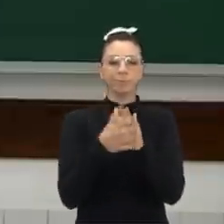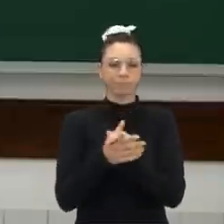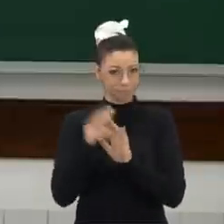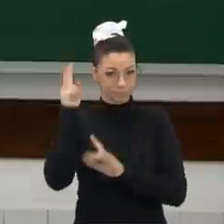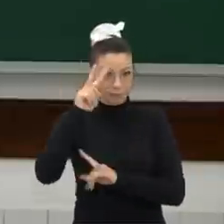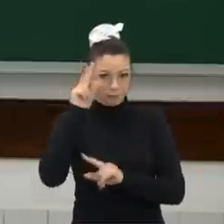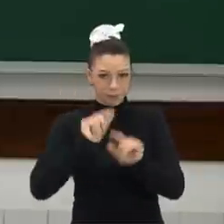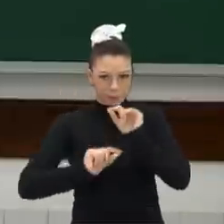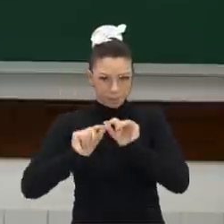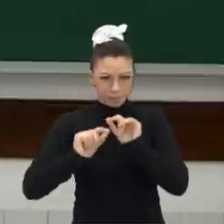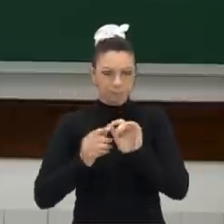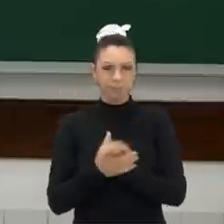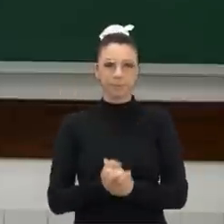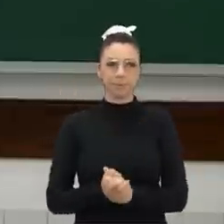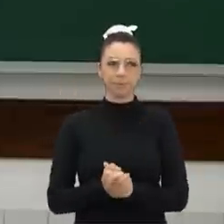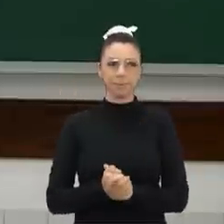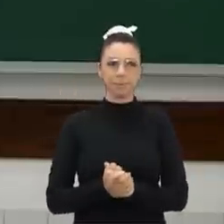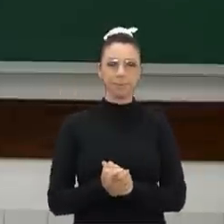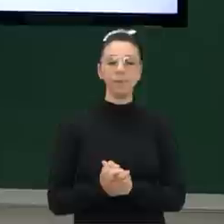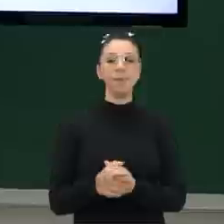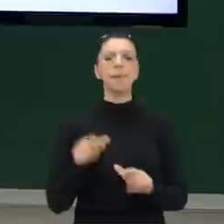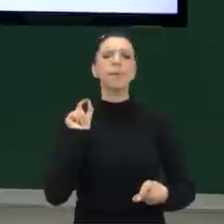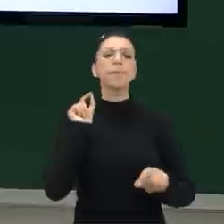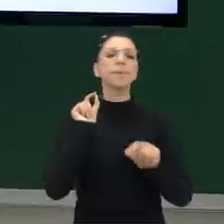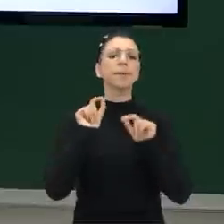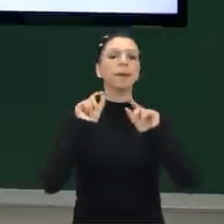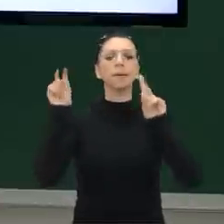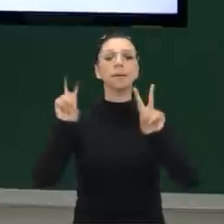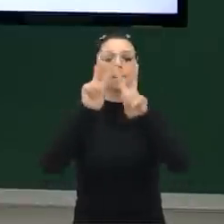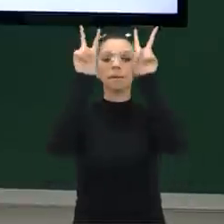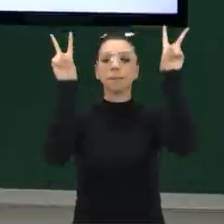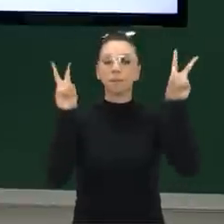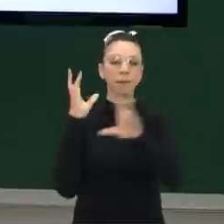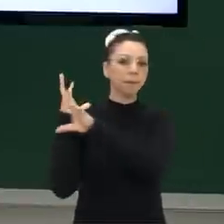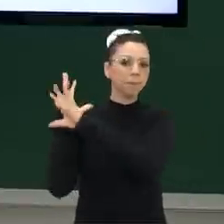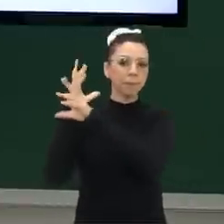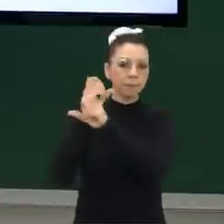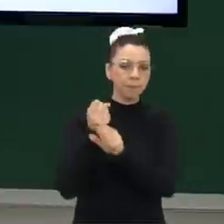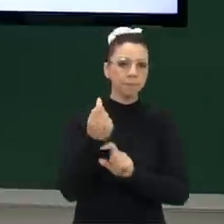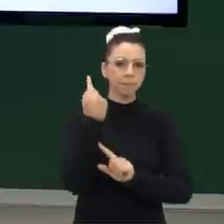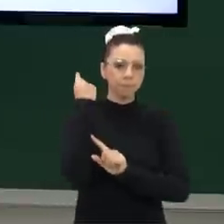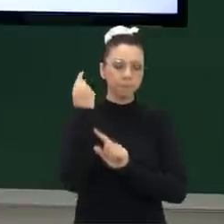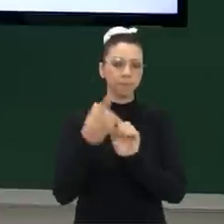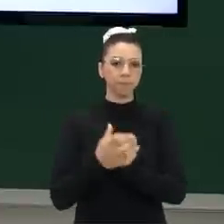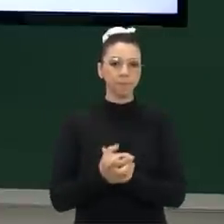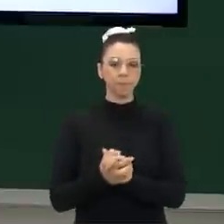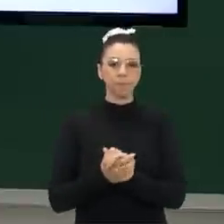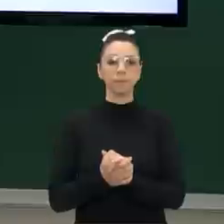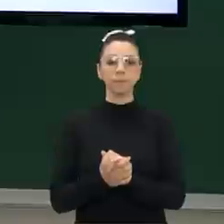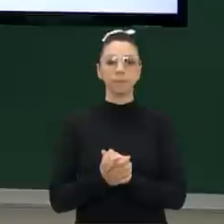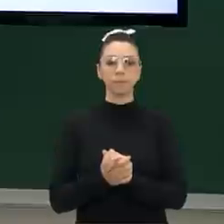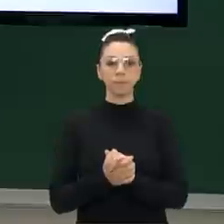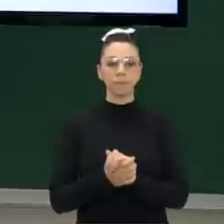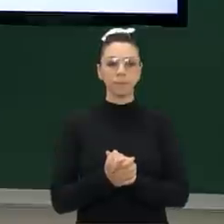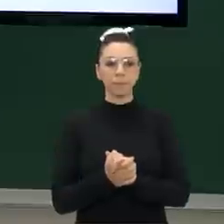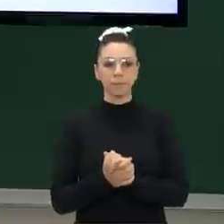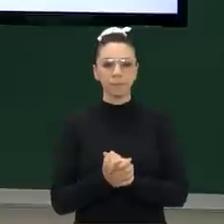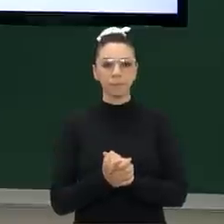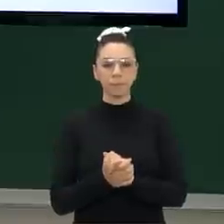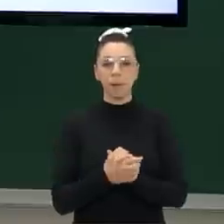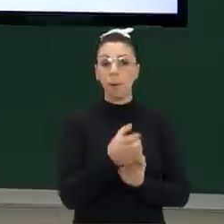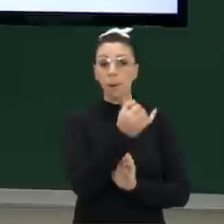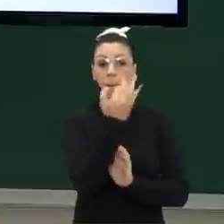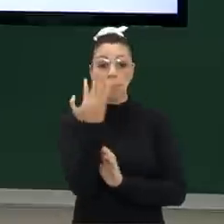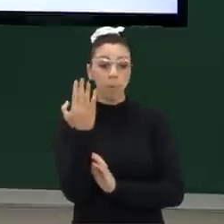Lembram dela? Olha só, nós trabalhamos com parts of the house, algumas partes da